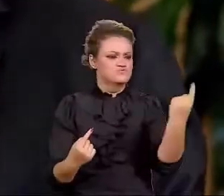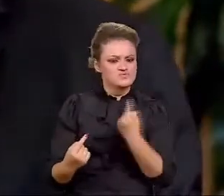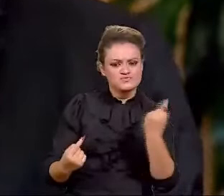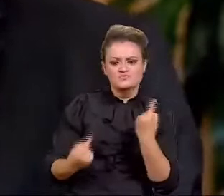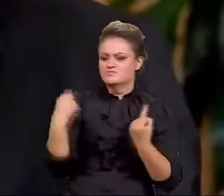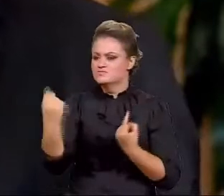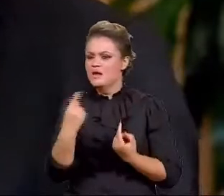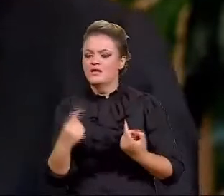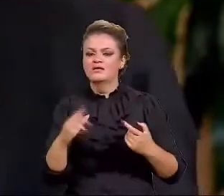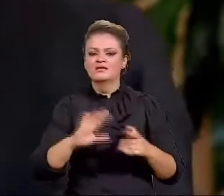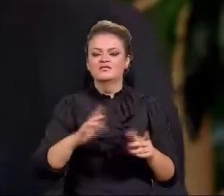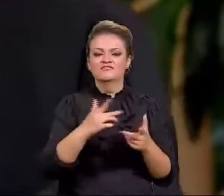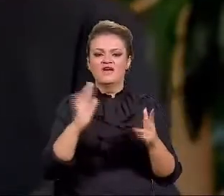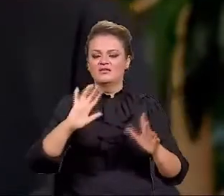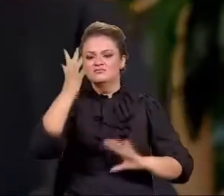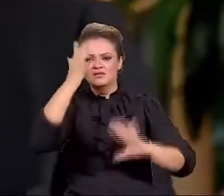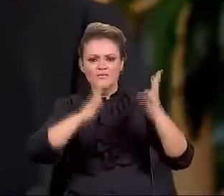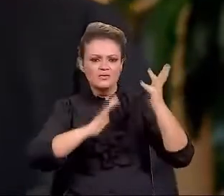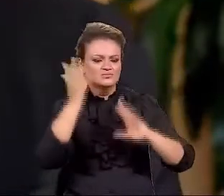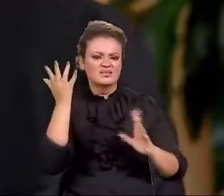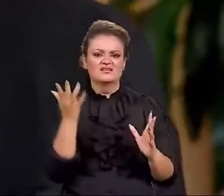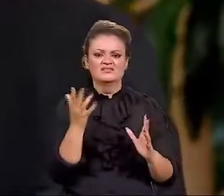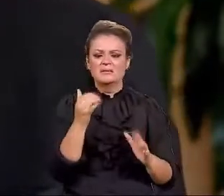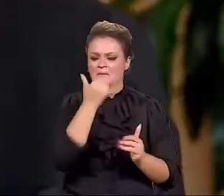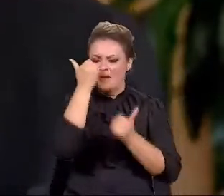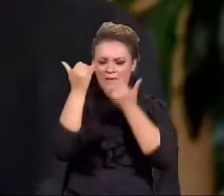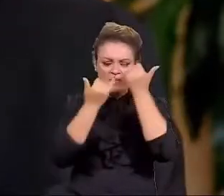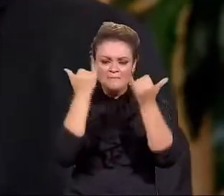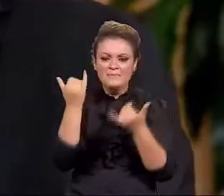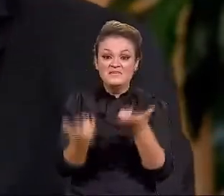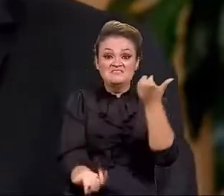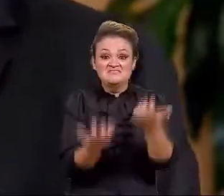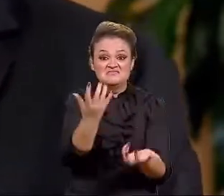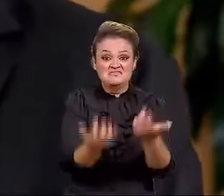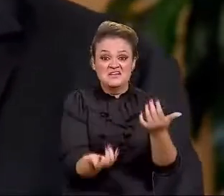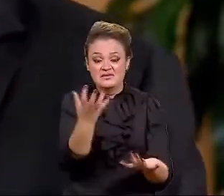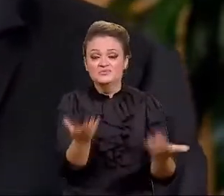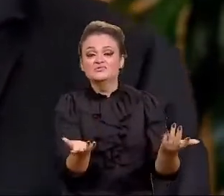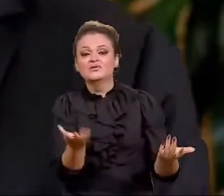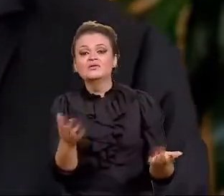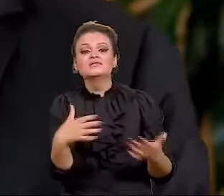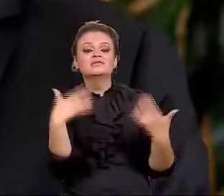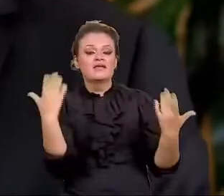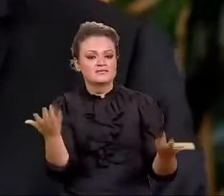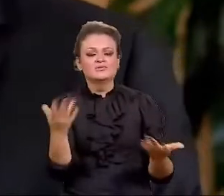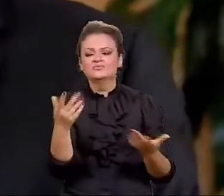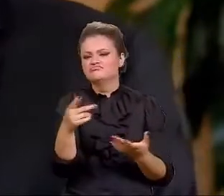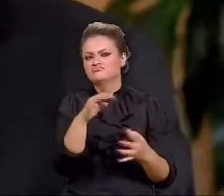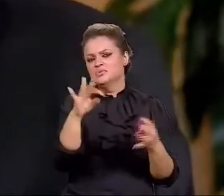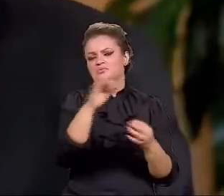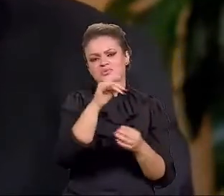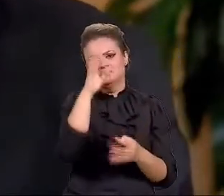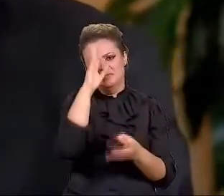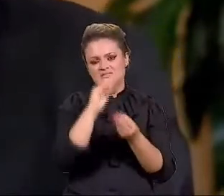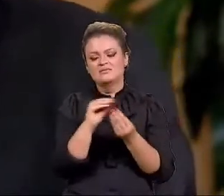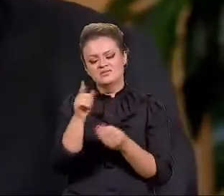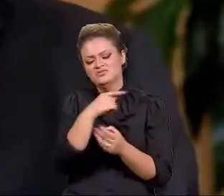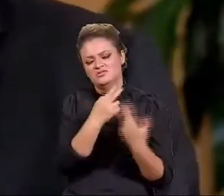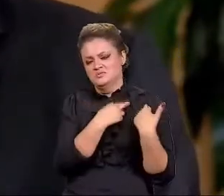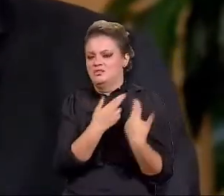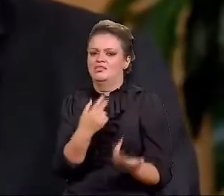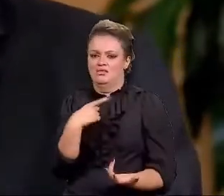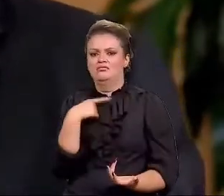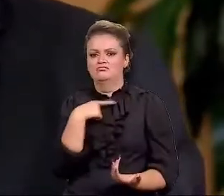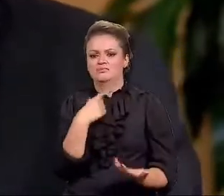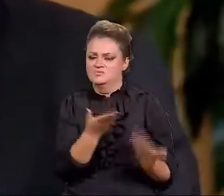sabe, desastres. Incêndios. Que está acontecendo. Então, todos nós temos responsabilidade. Como o Brasil ainda